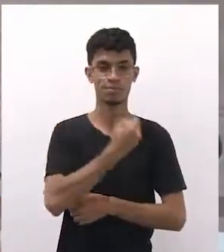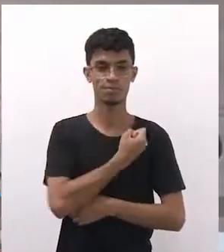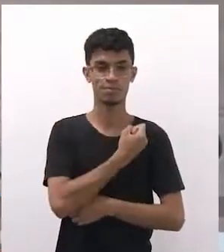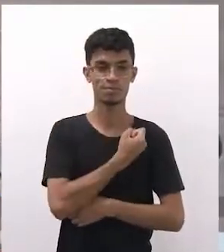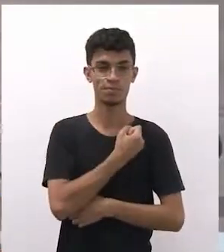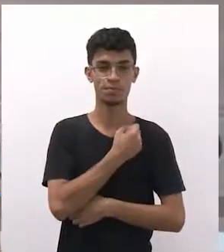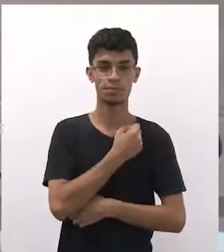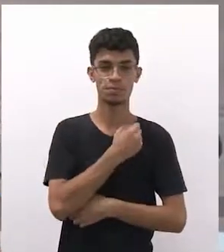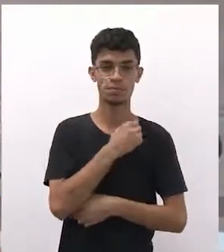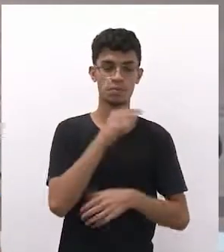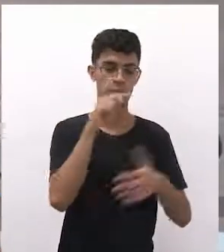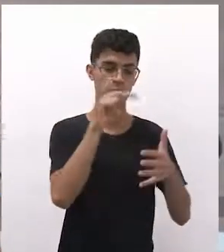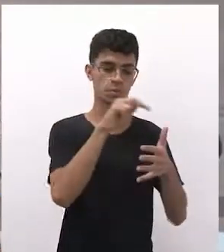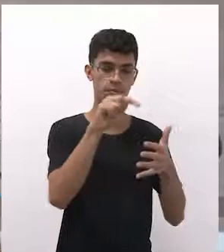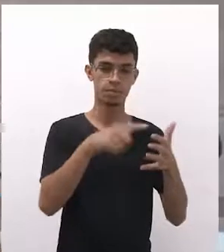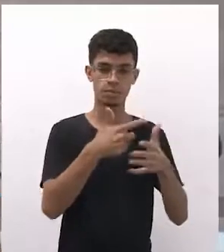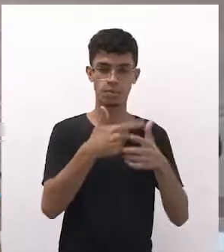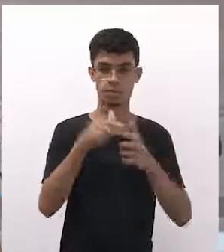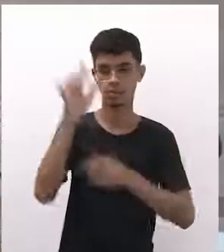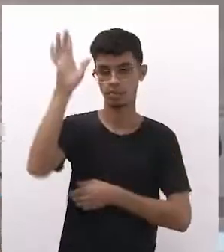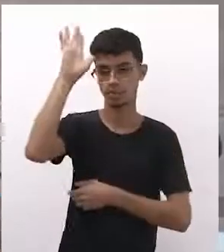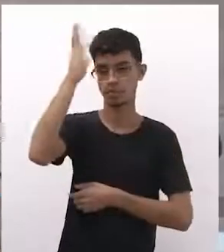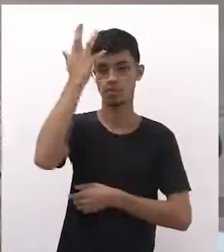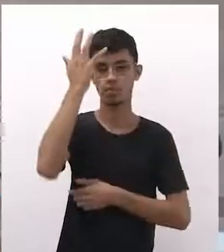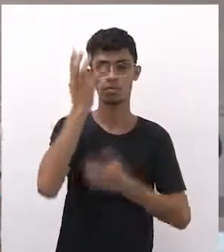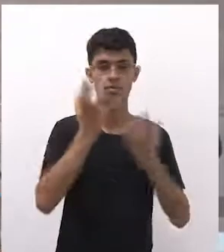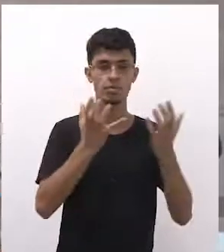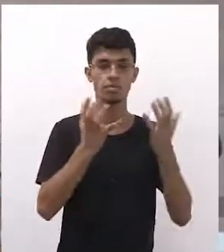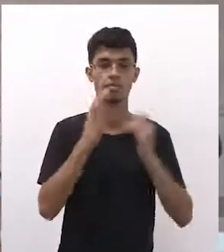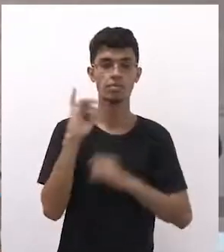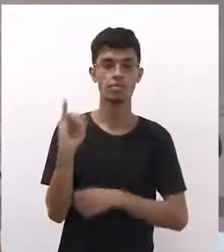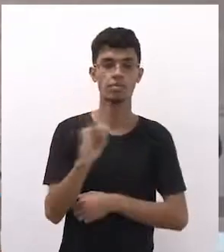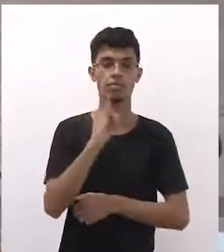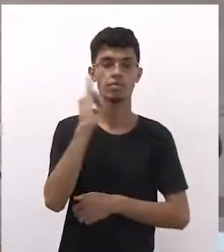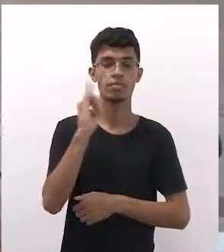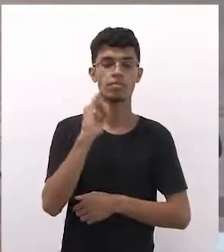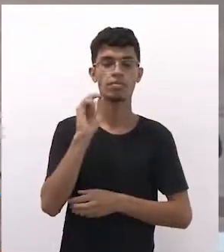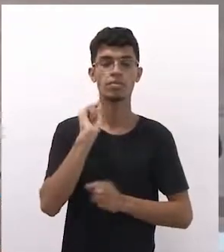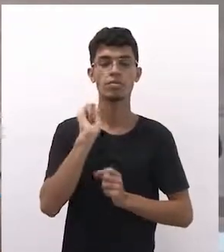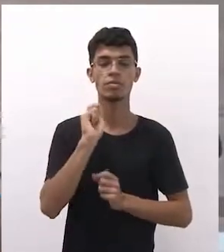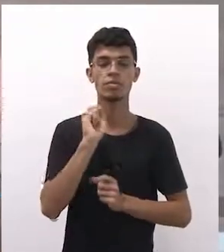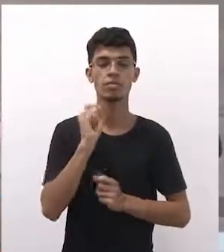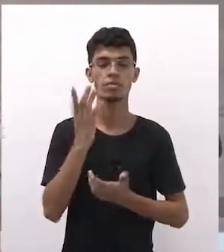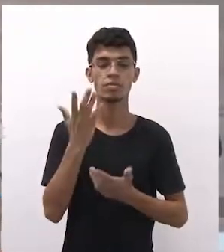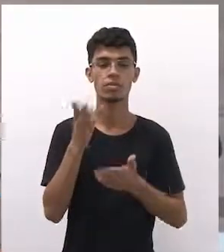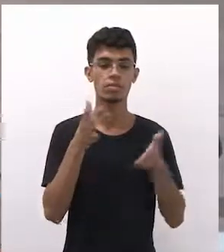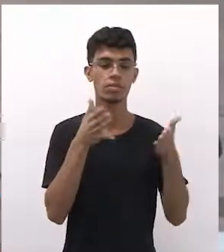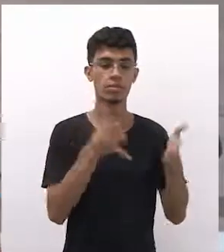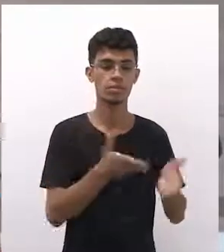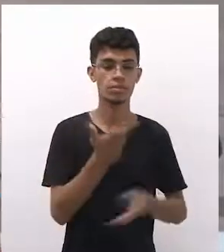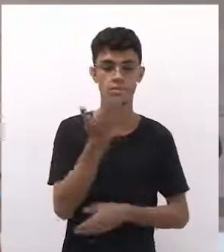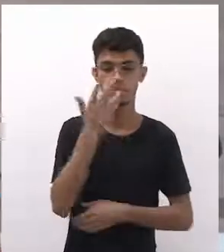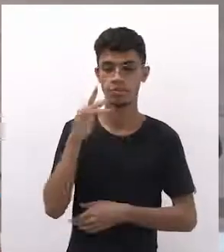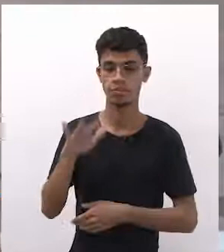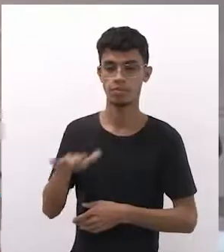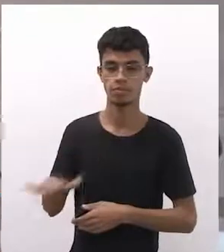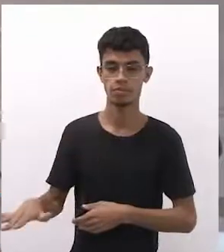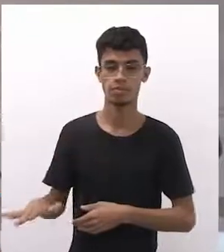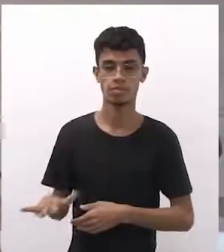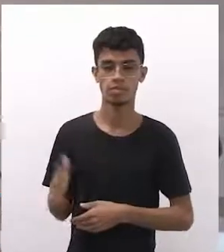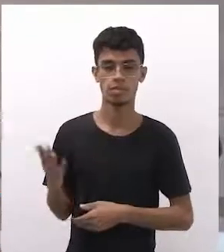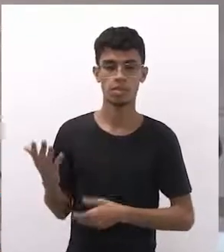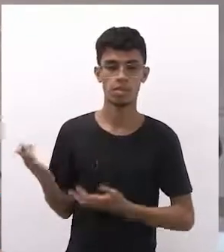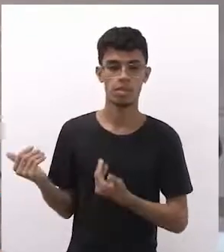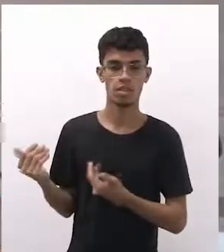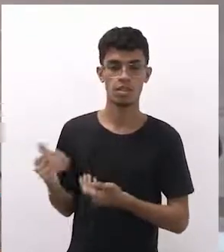quer resolver um problema, é importante o quê? Que a gente não universalize essa categoria da infância, né? Infância não